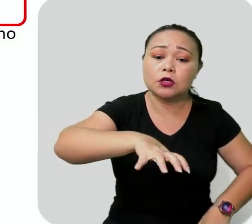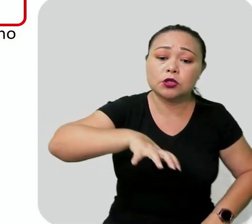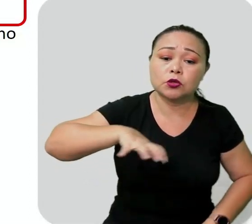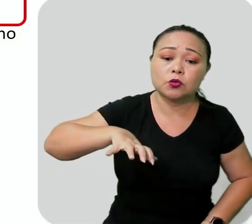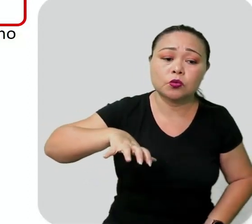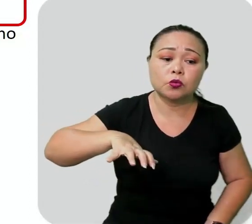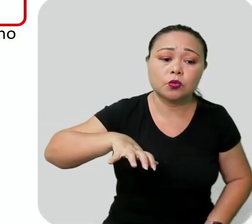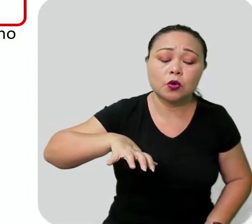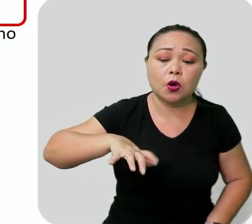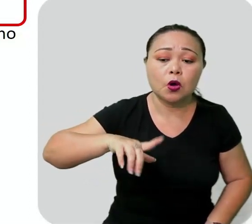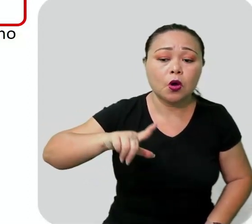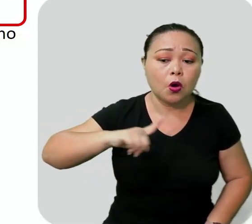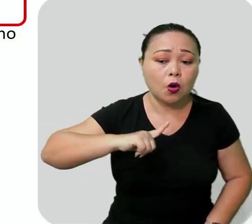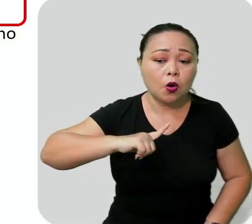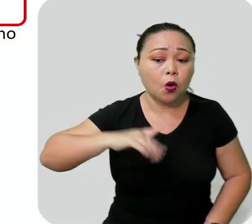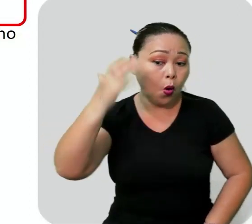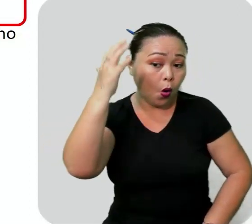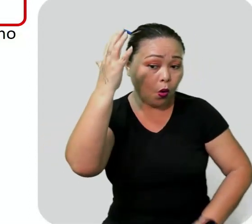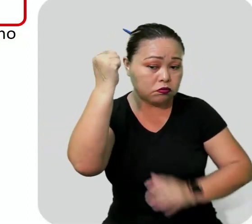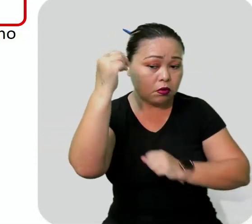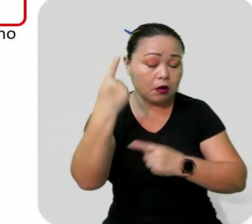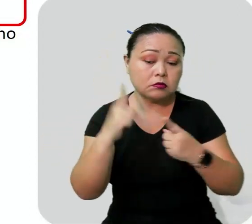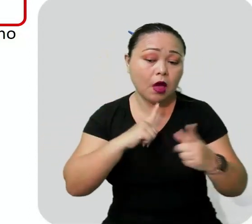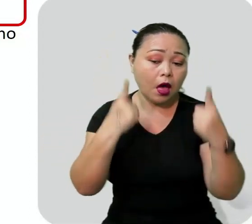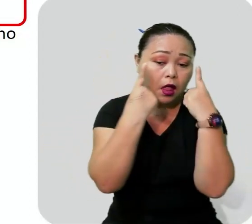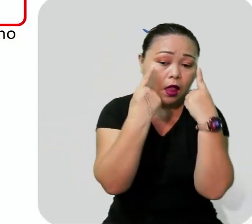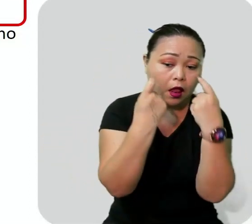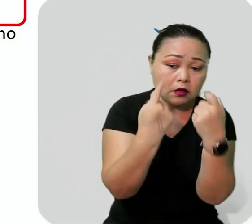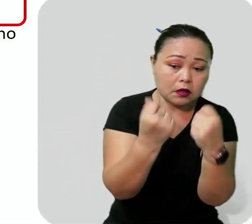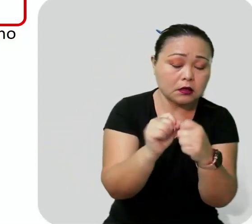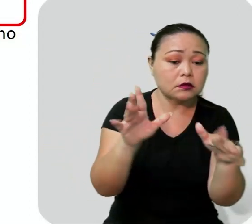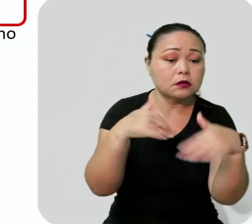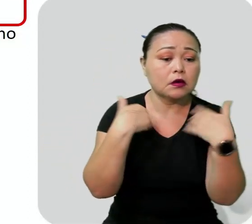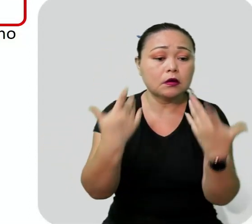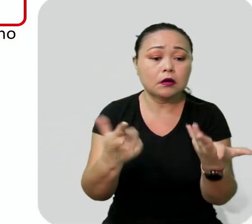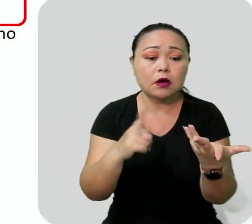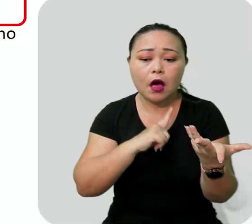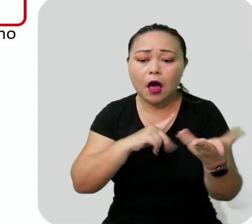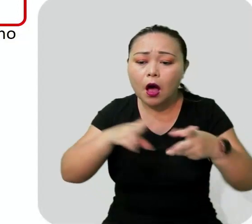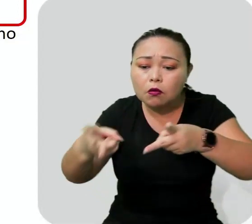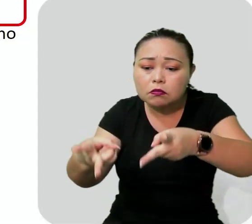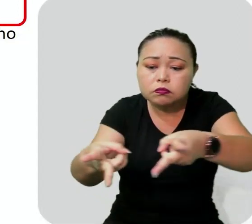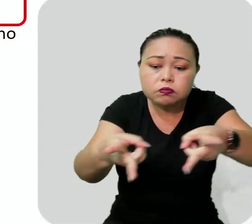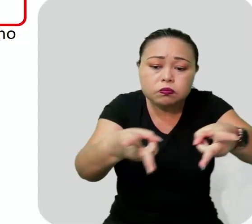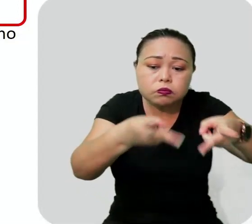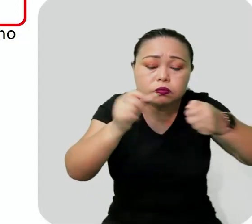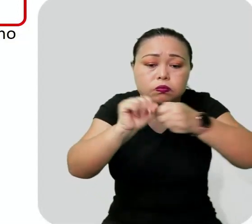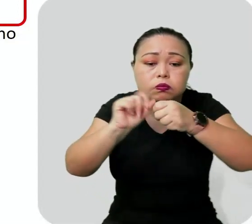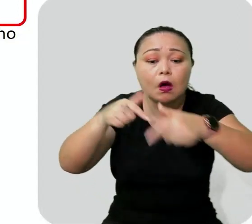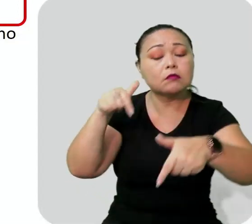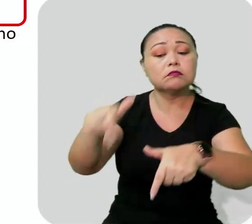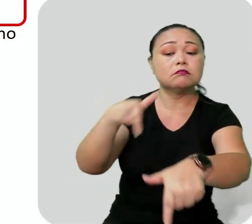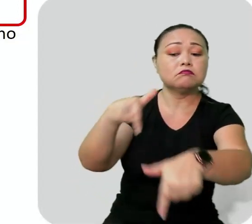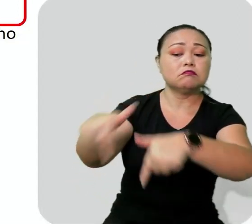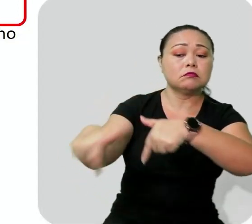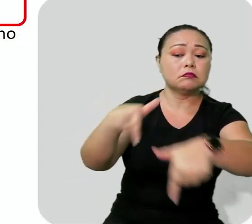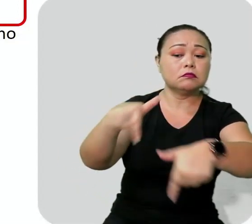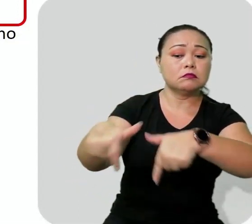regiões. Os espanhóis, então, tiveram interesse de explorar a sua mão de